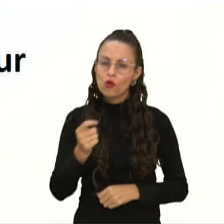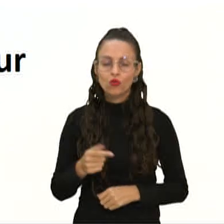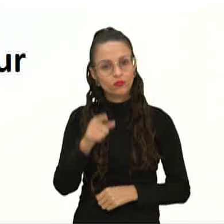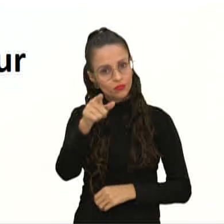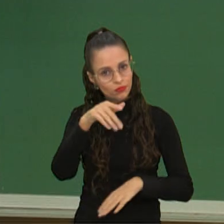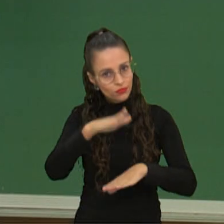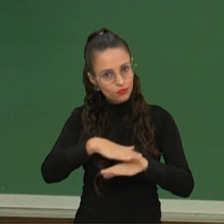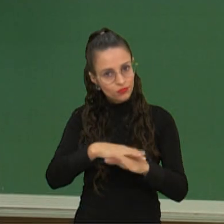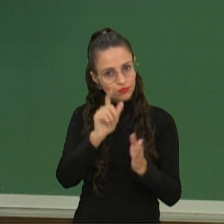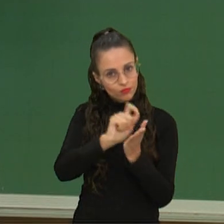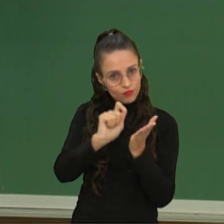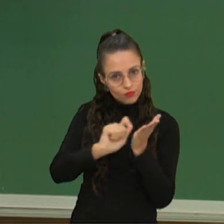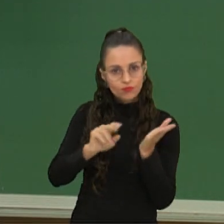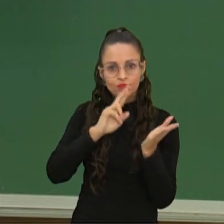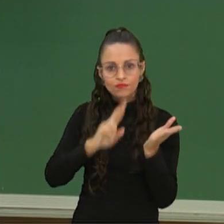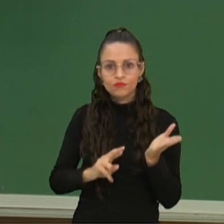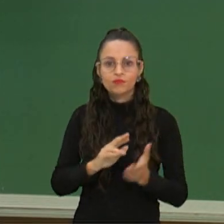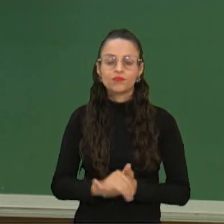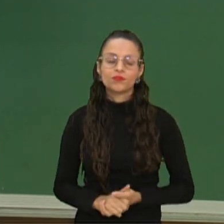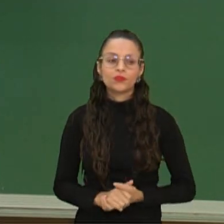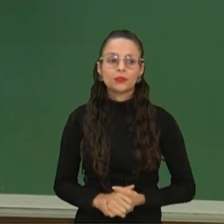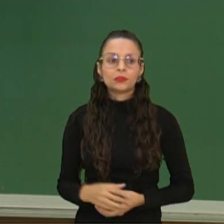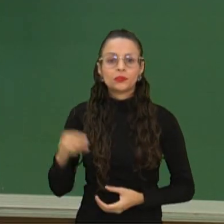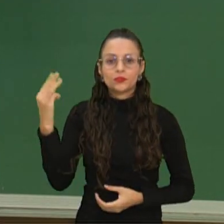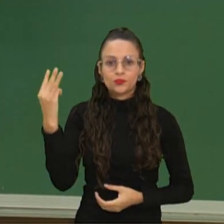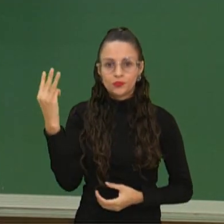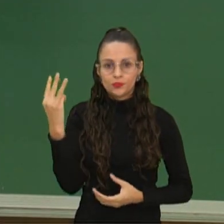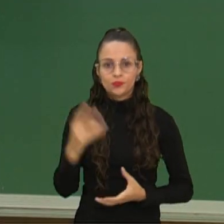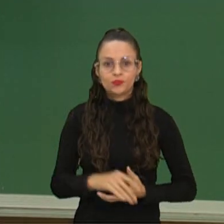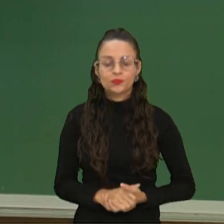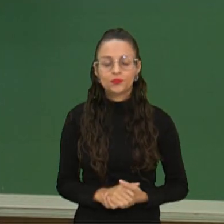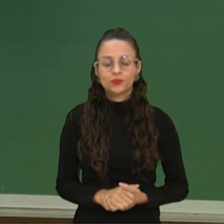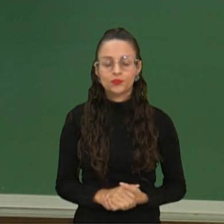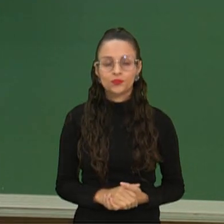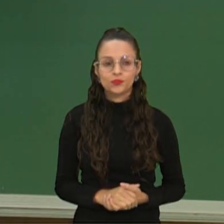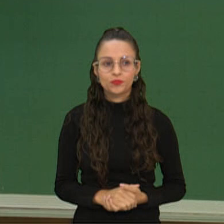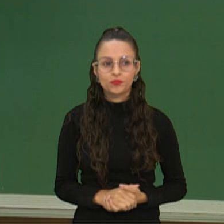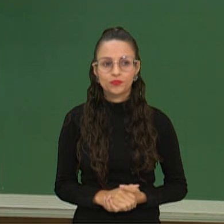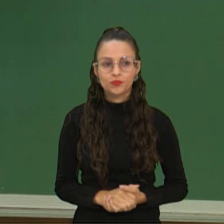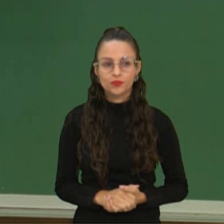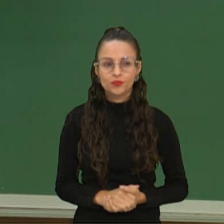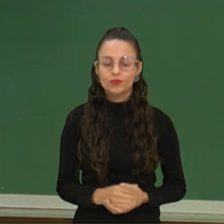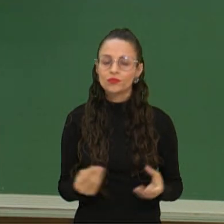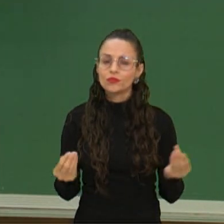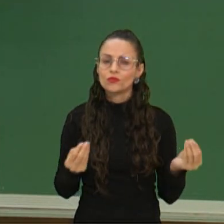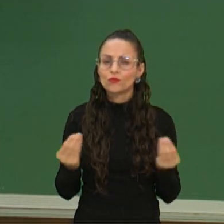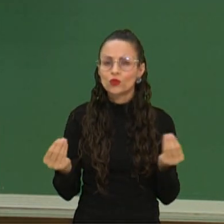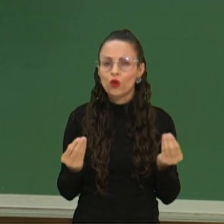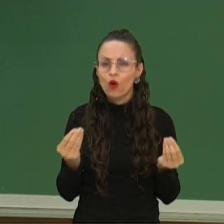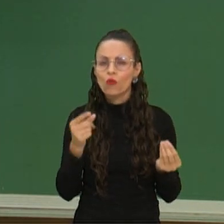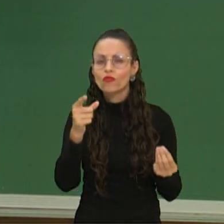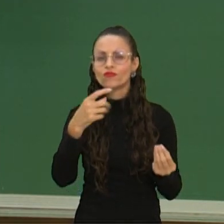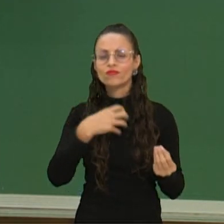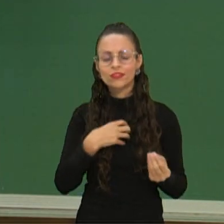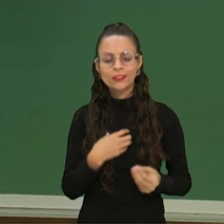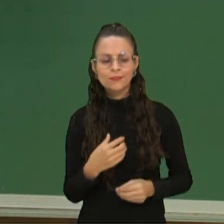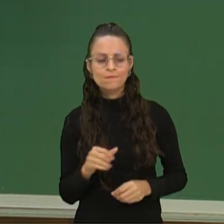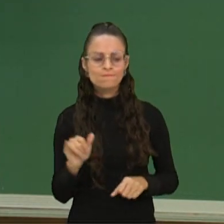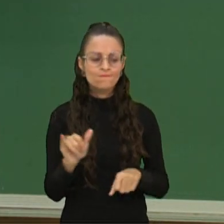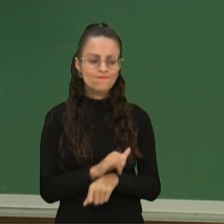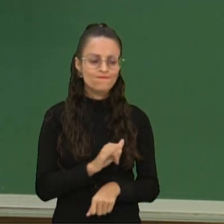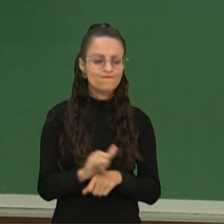seu caderno a sua resposta. Number three. How do you deal with your mistakes? Como que você lida com os seus